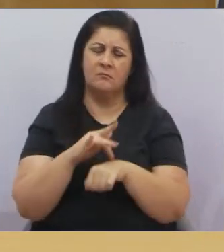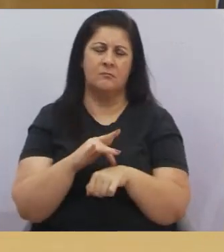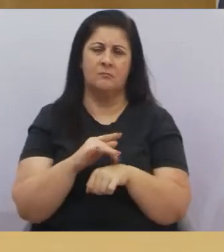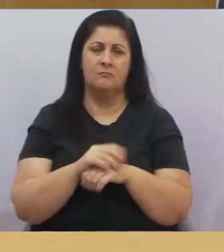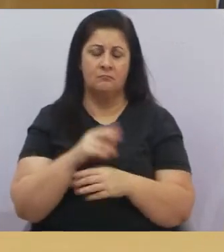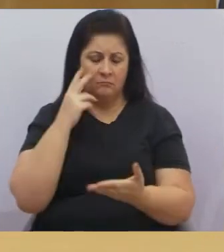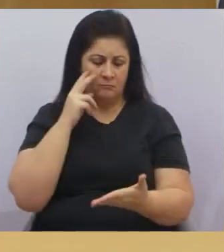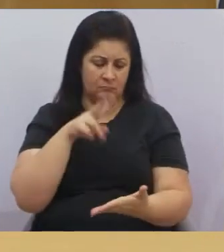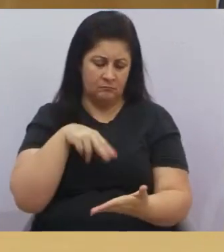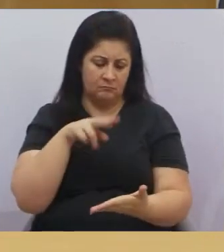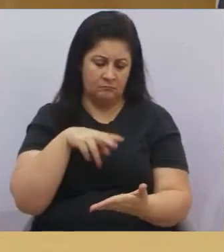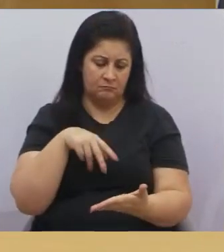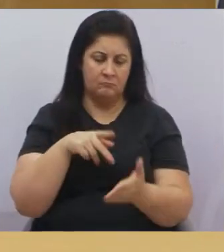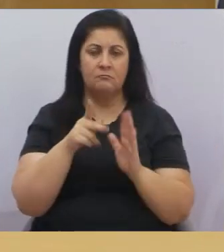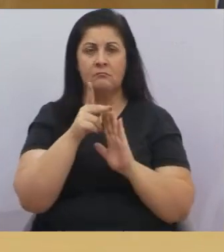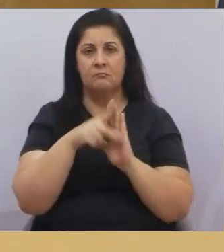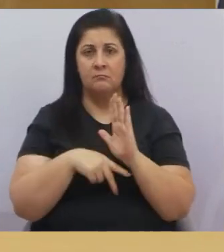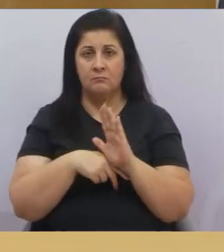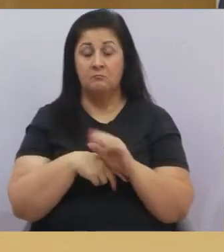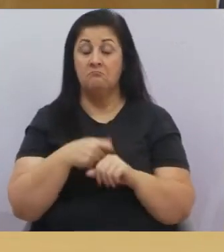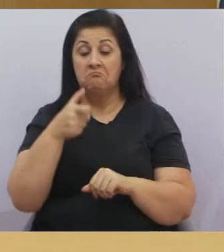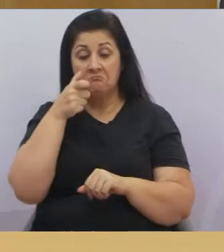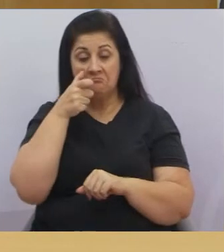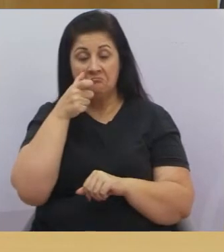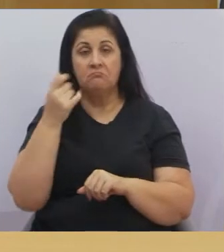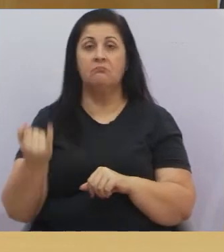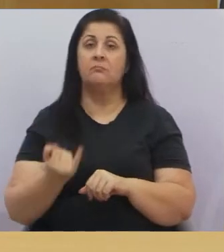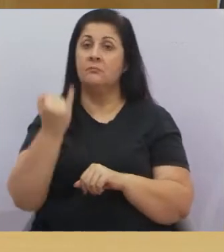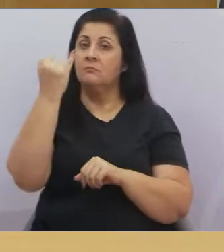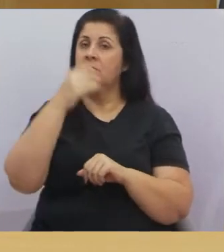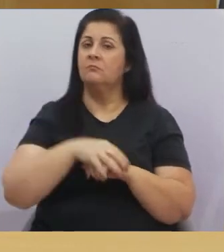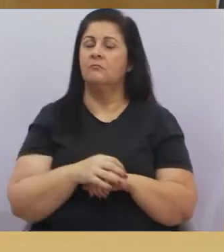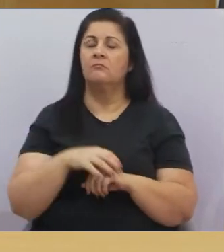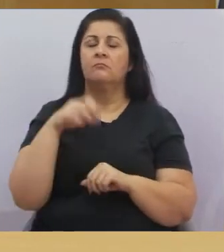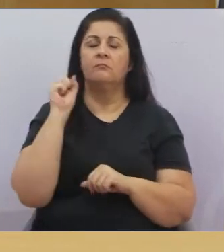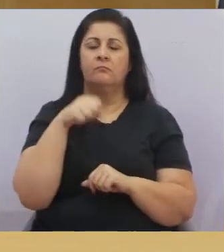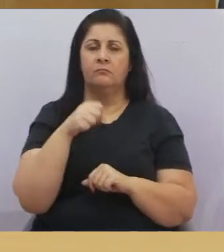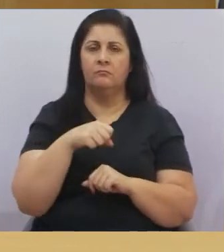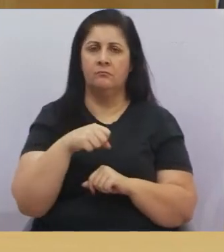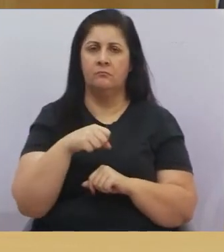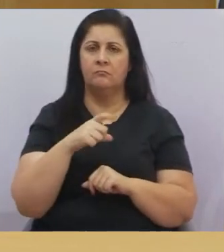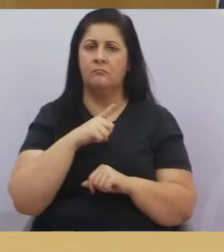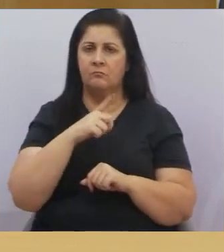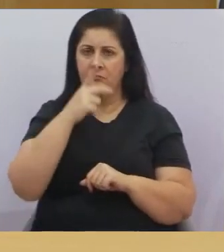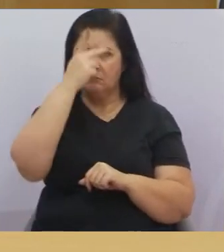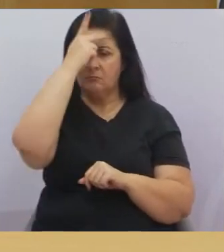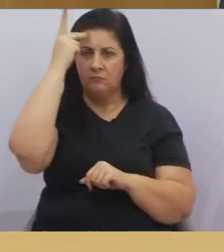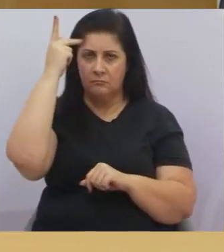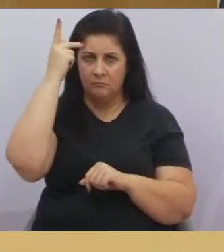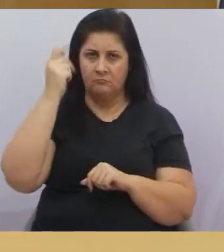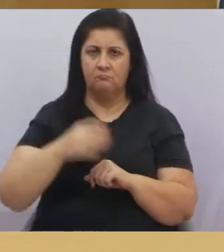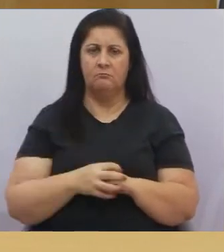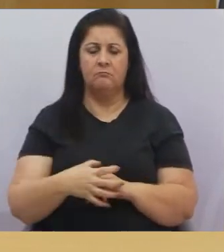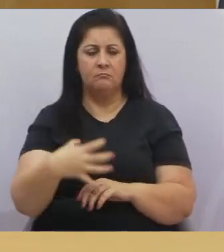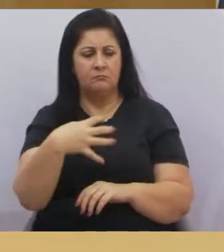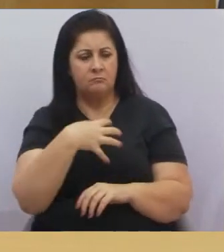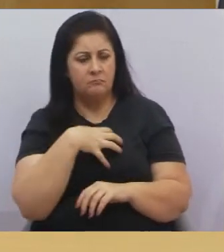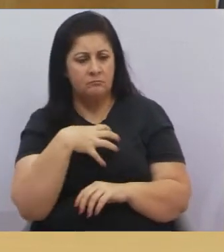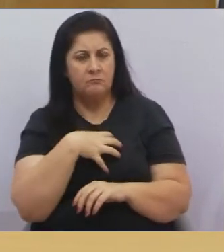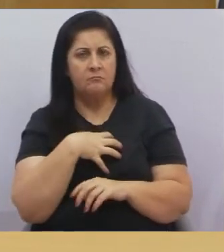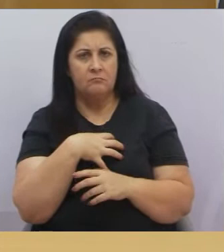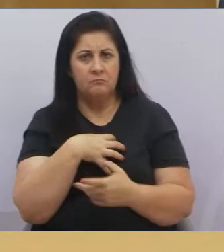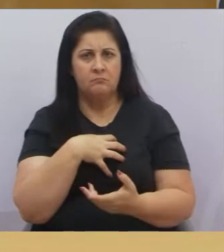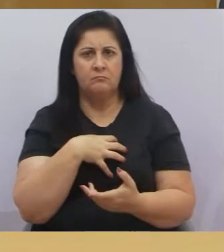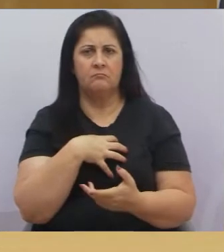esse projeto, eu valorizei demais. Eu acho que tem que, sim, as pessoas, né, principalmente as pessoas que se sentem,